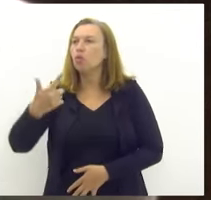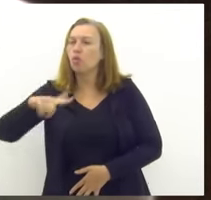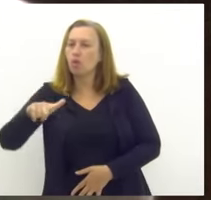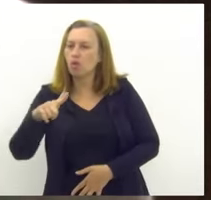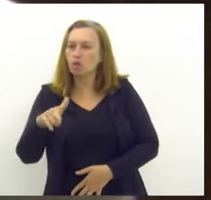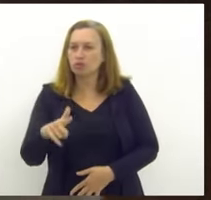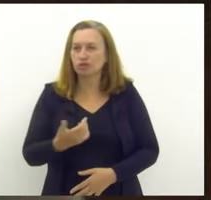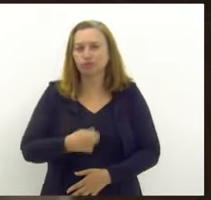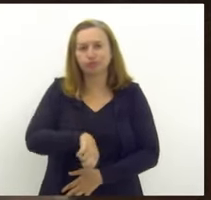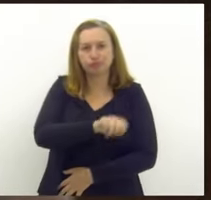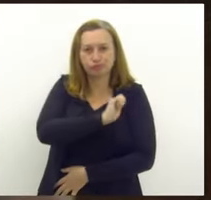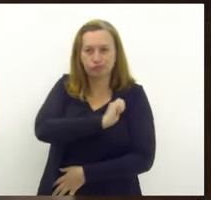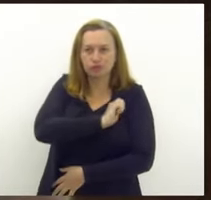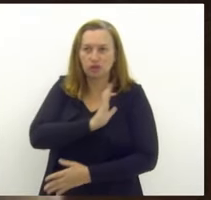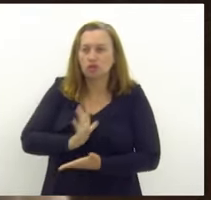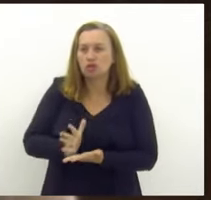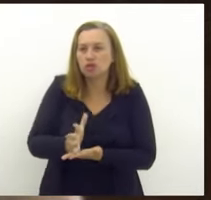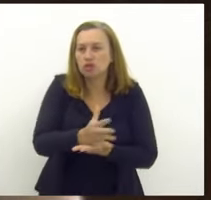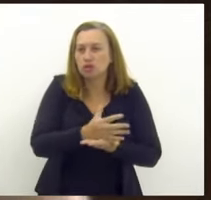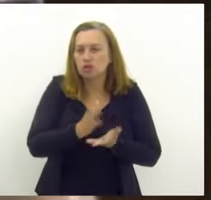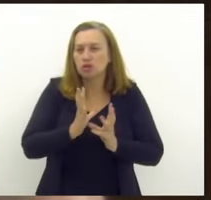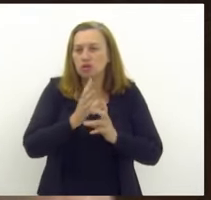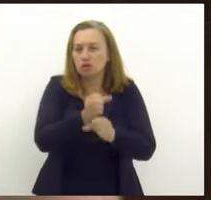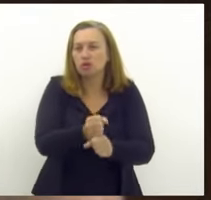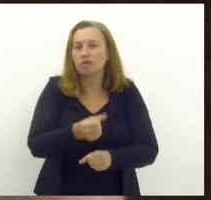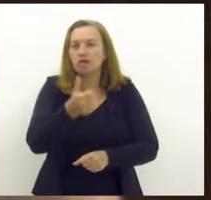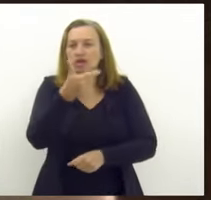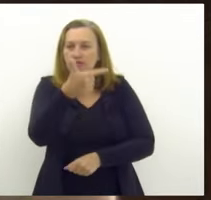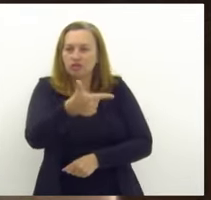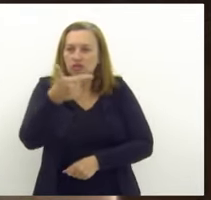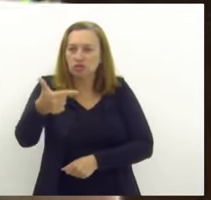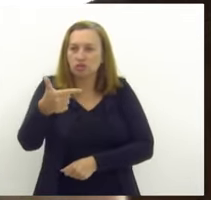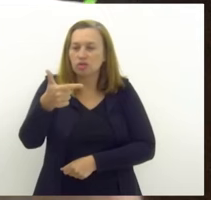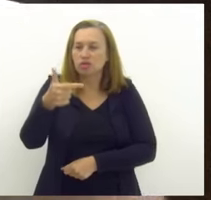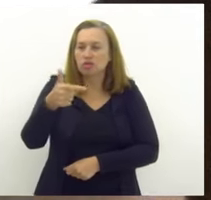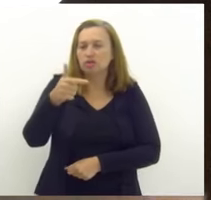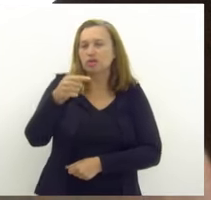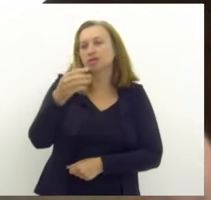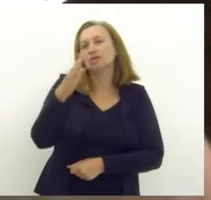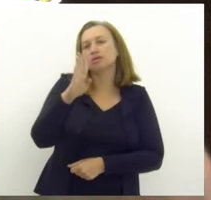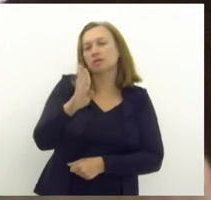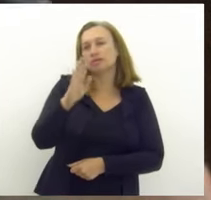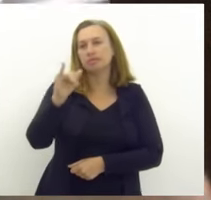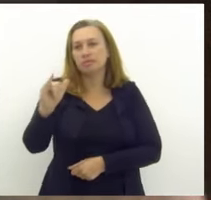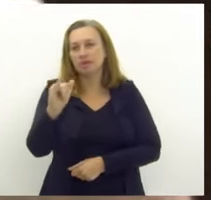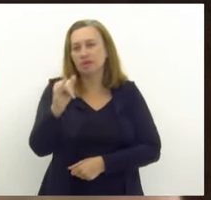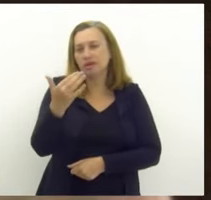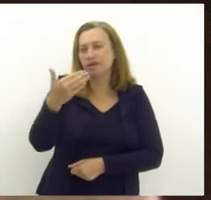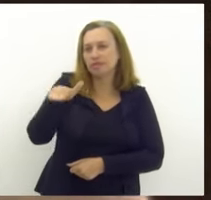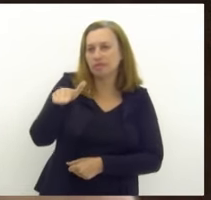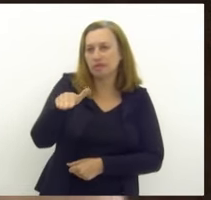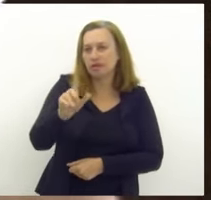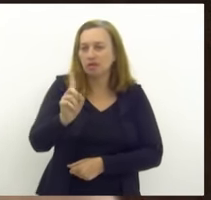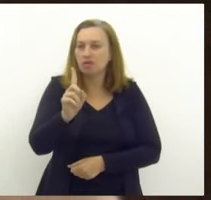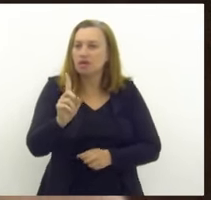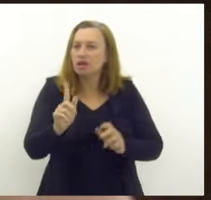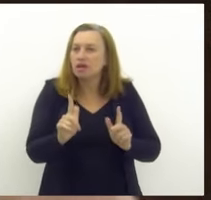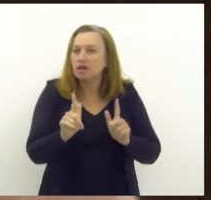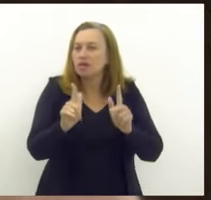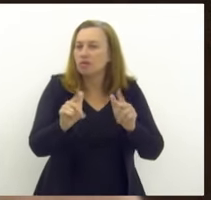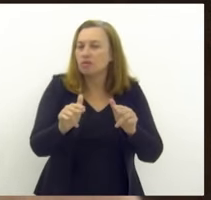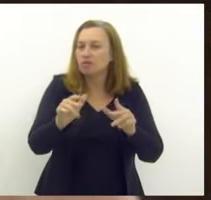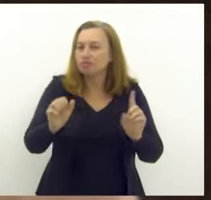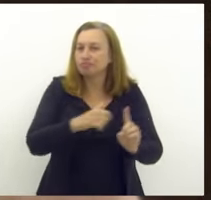fiscais que somam 22 B me no orçamento gozam da mesma contrapartida